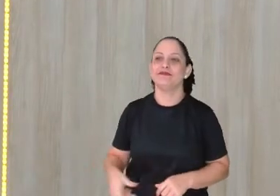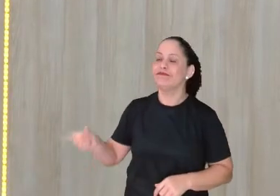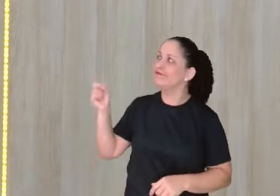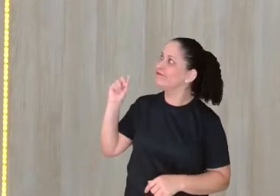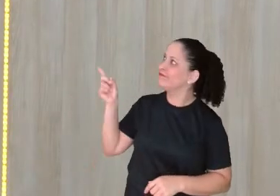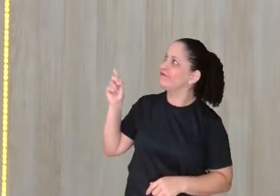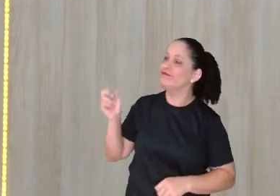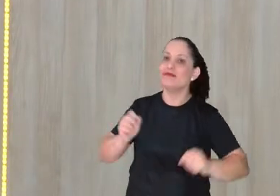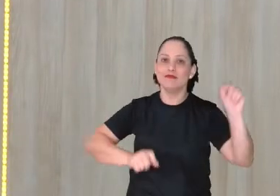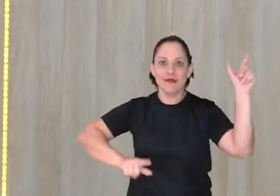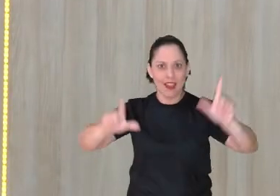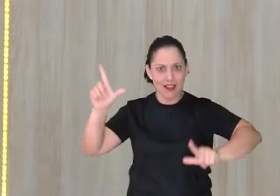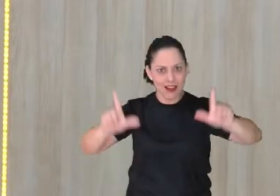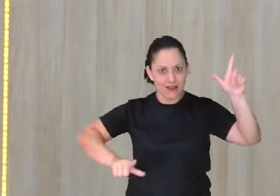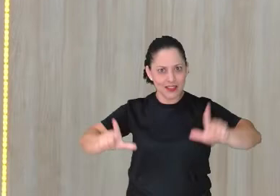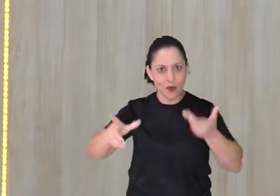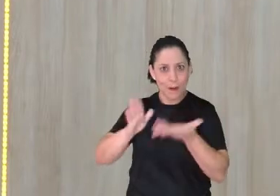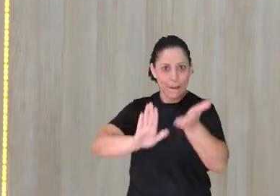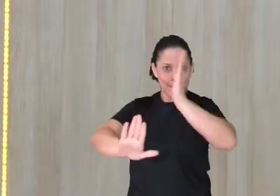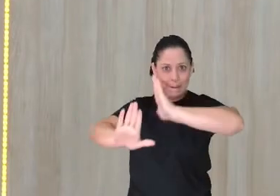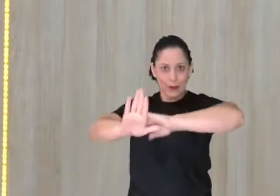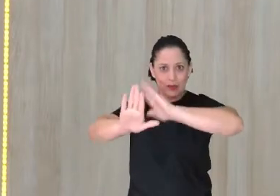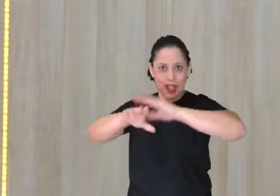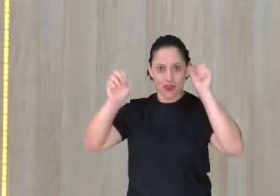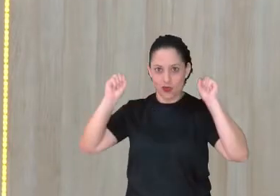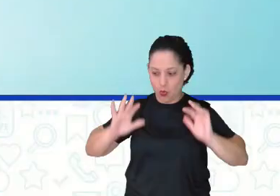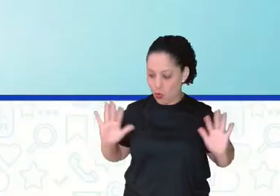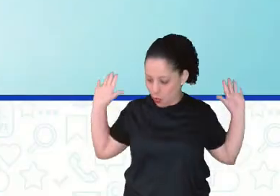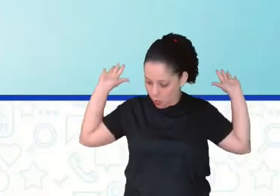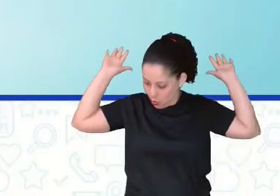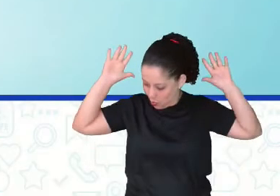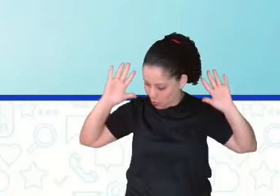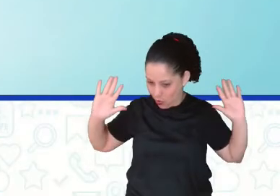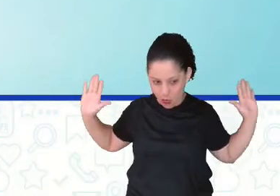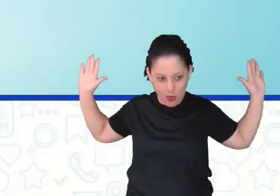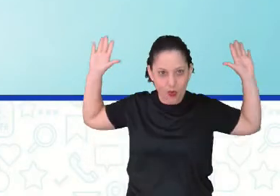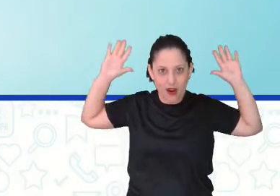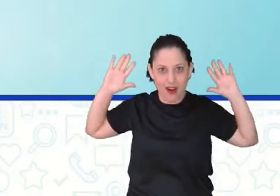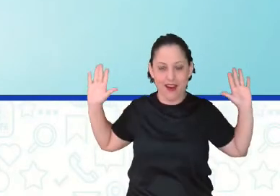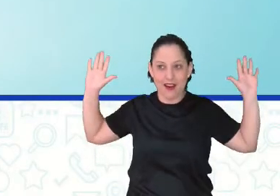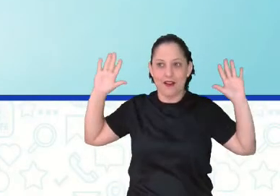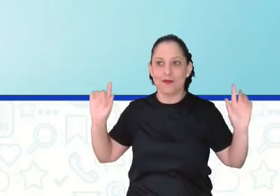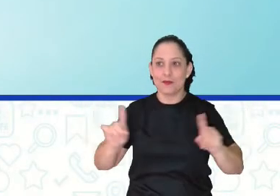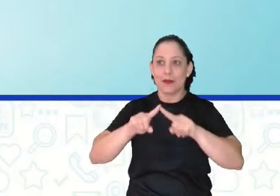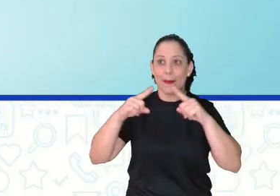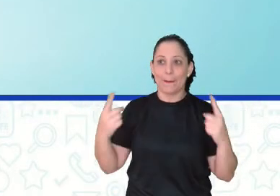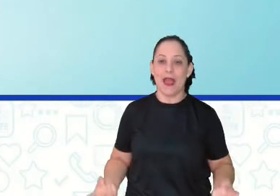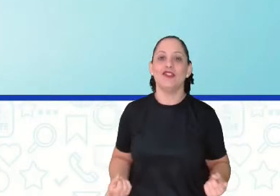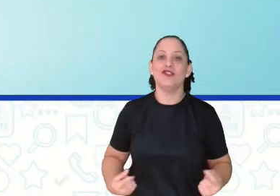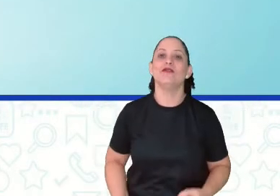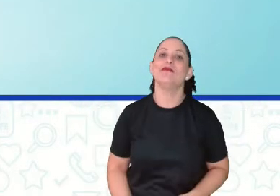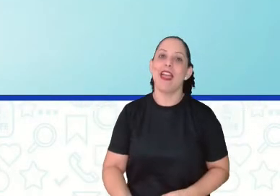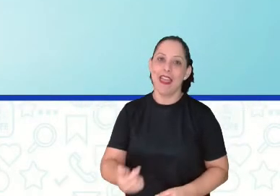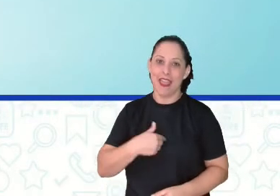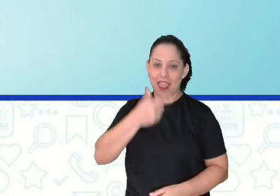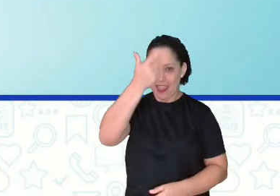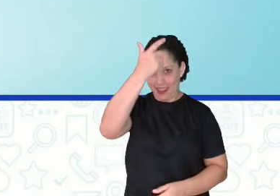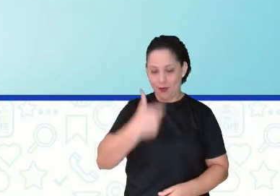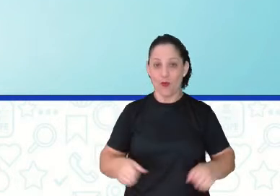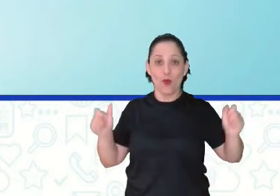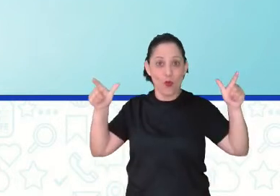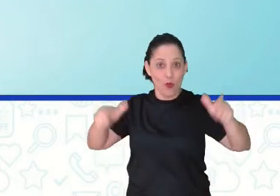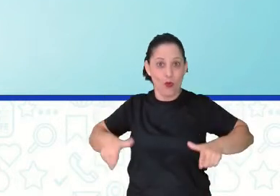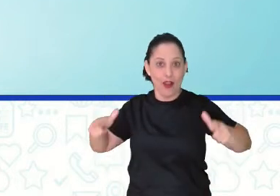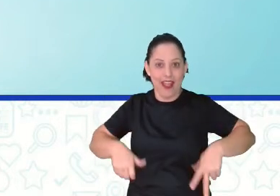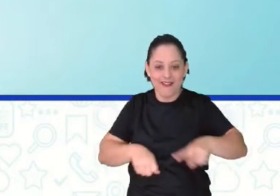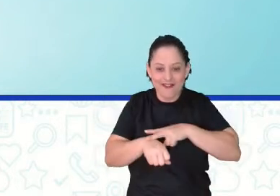ó, já o cenário. Mas, para mim, né, eu estava numa parede verde, que é chamado chroma